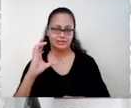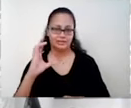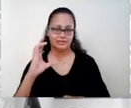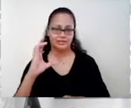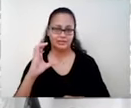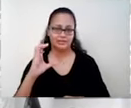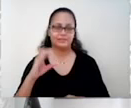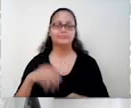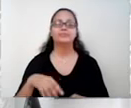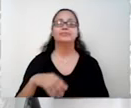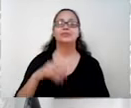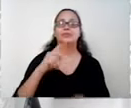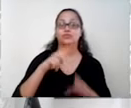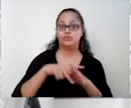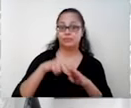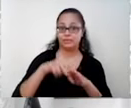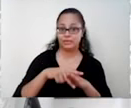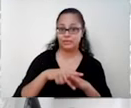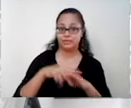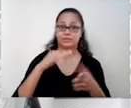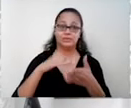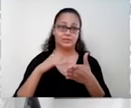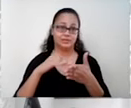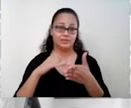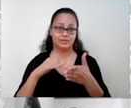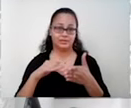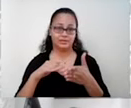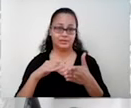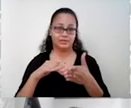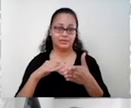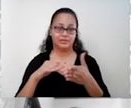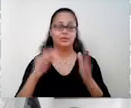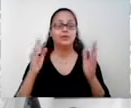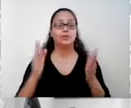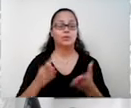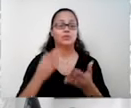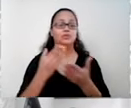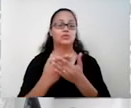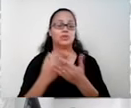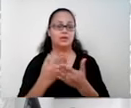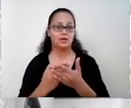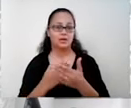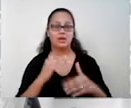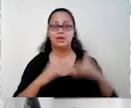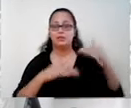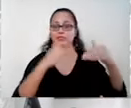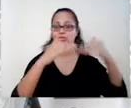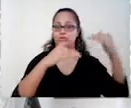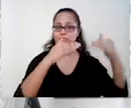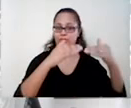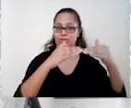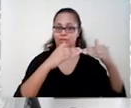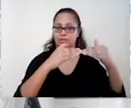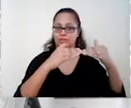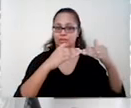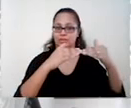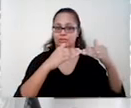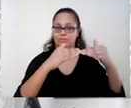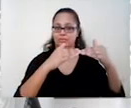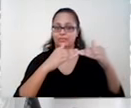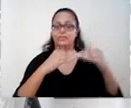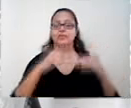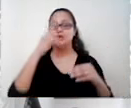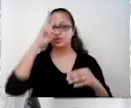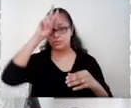aula é Evolução das Asas dos Insetos. Nessa aula, eu vou falar sobre as características gerais dos insetos,